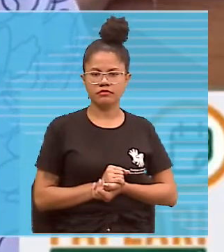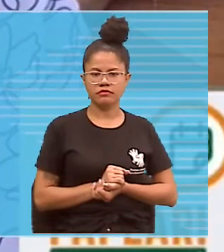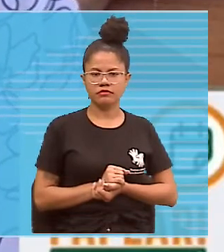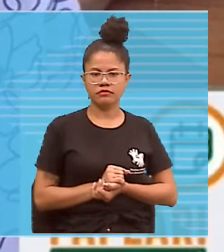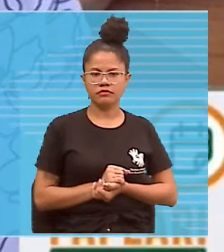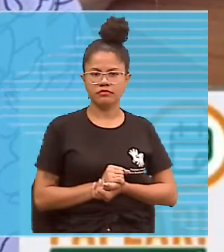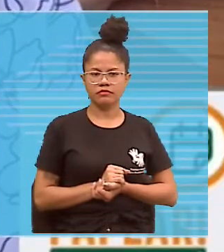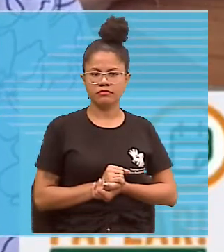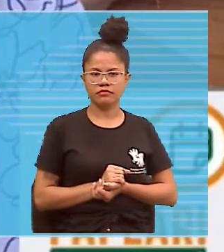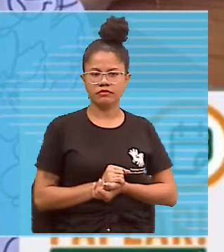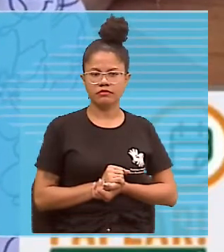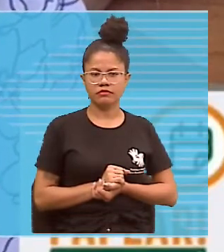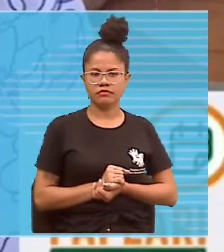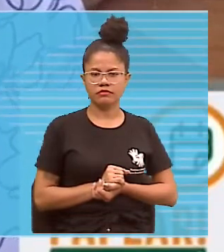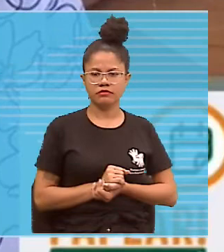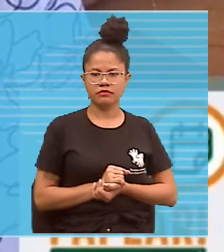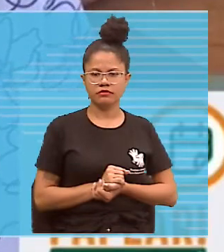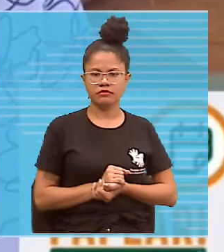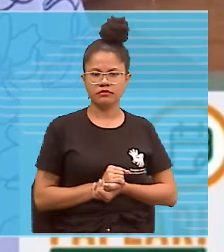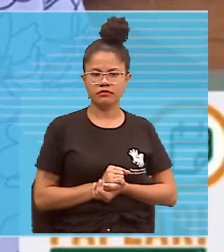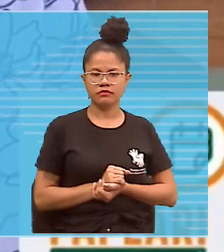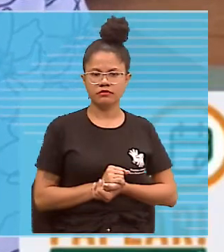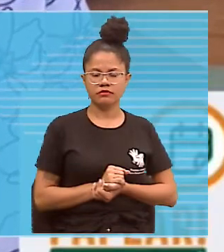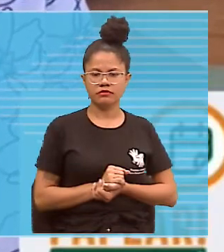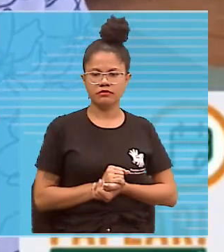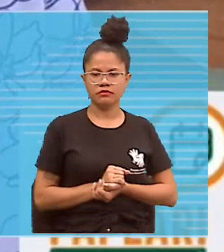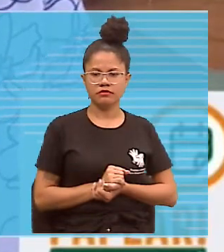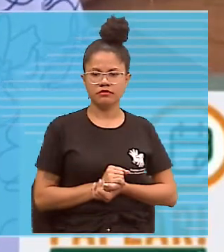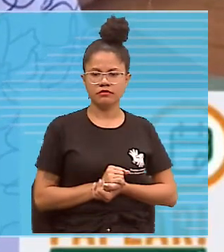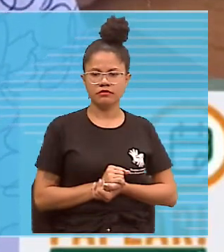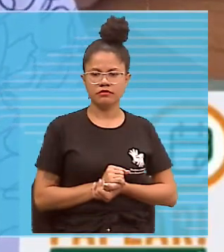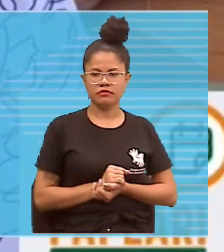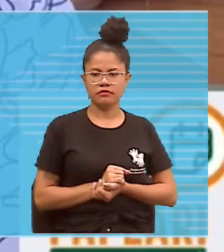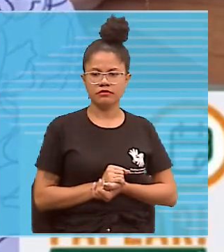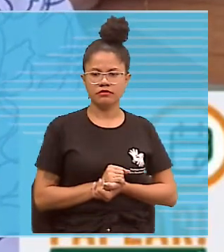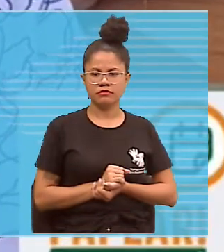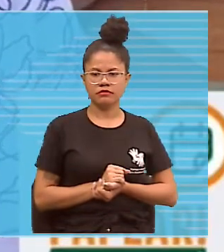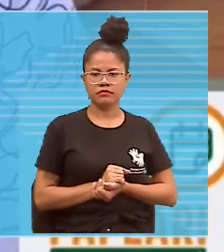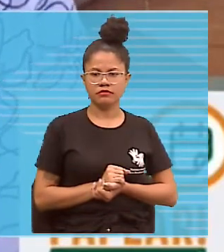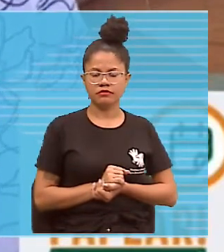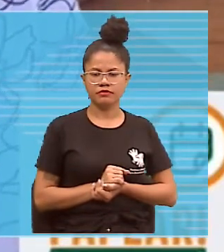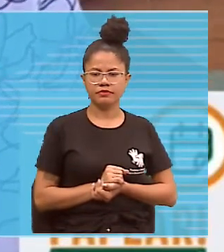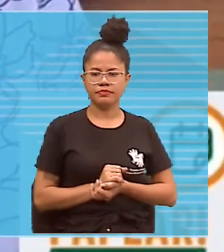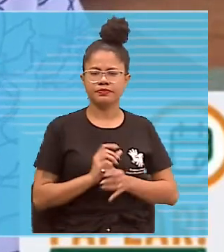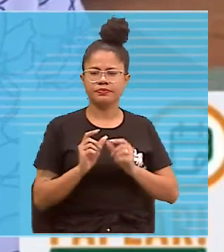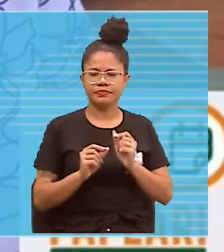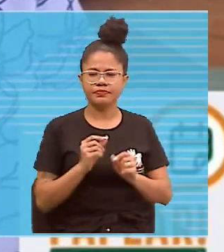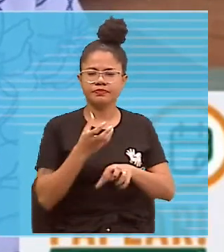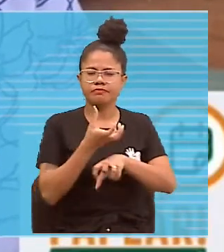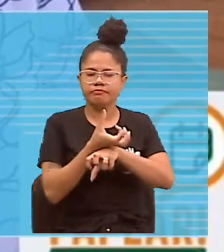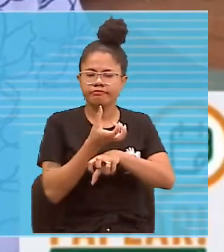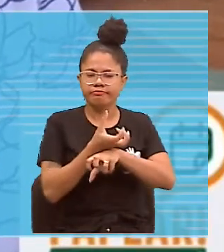componente eletivo. Nesses projetos, a gente trabalha essa educação